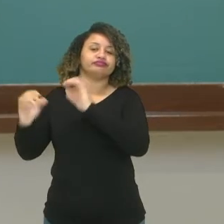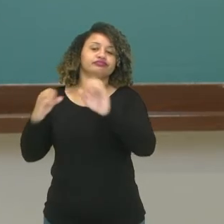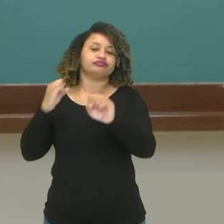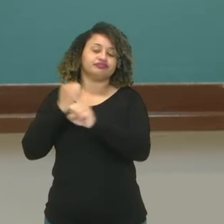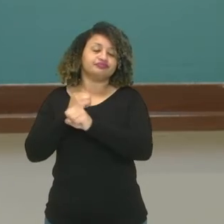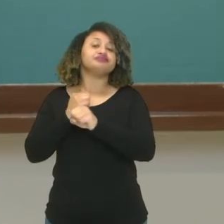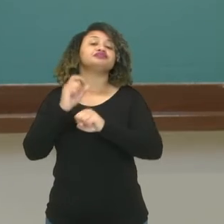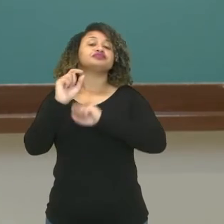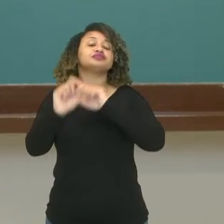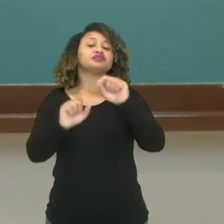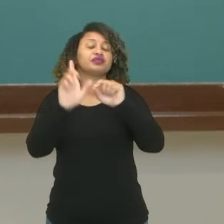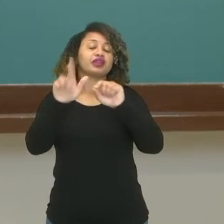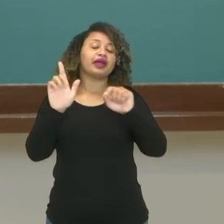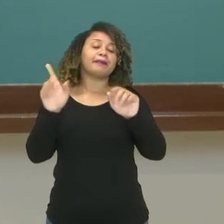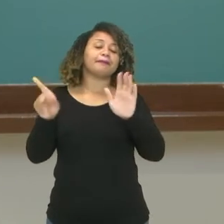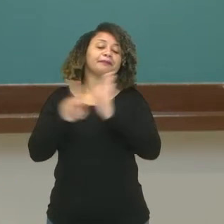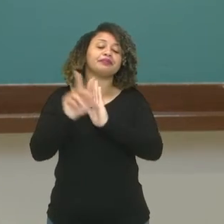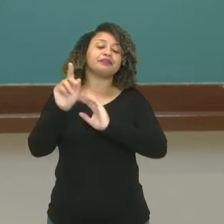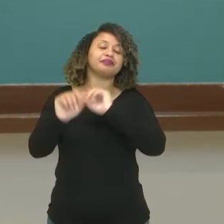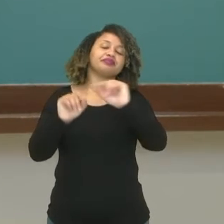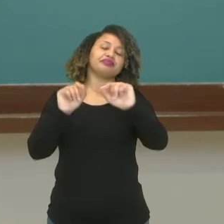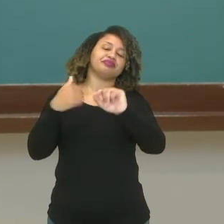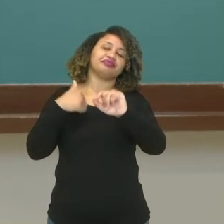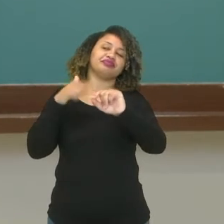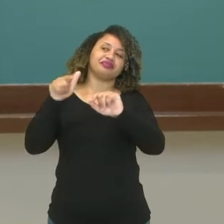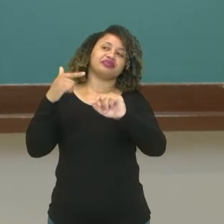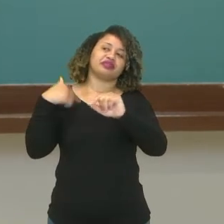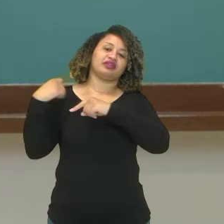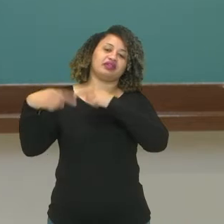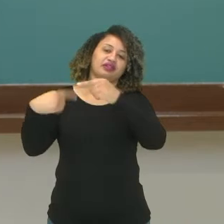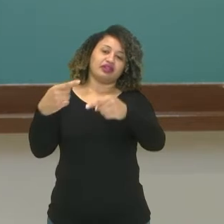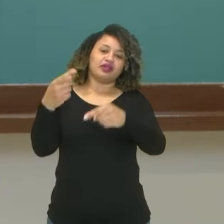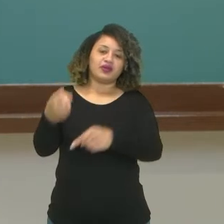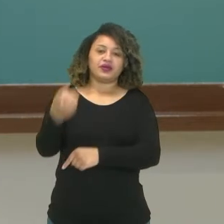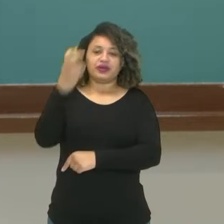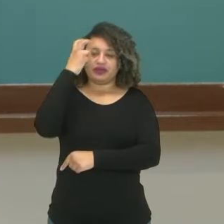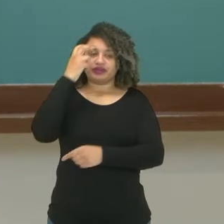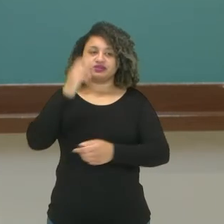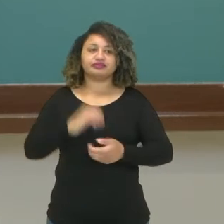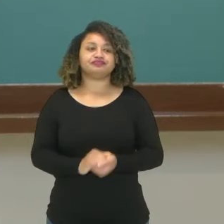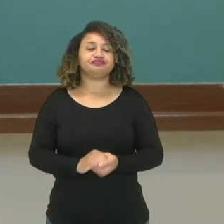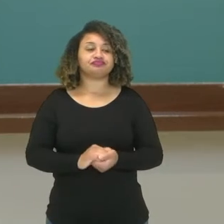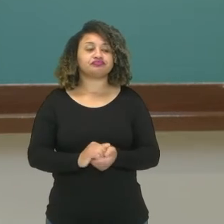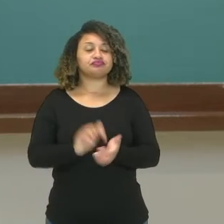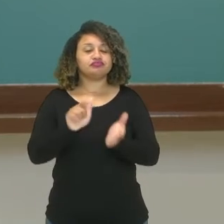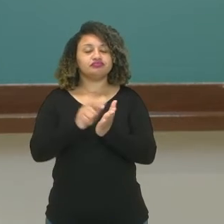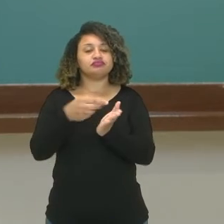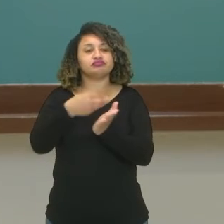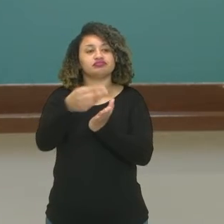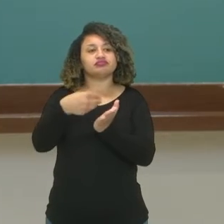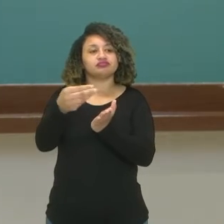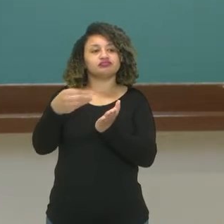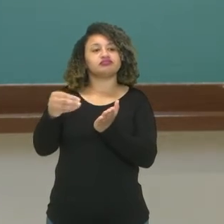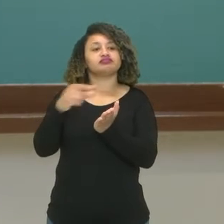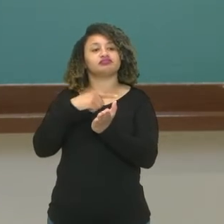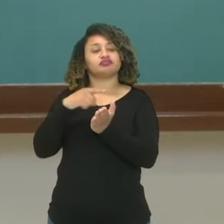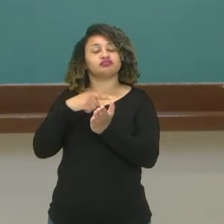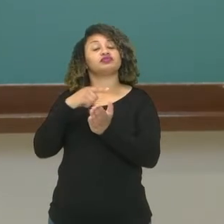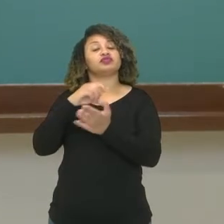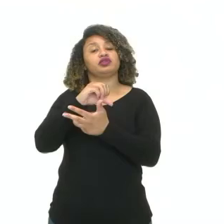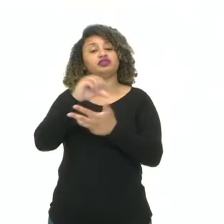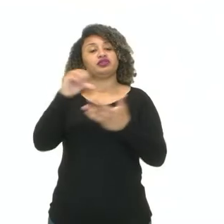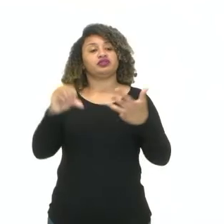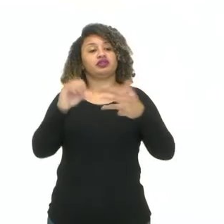ano que são justamente uma herança cultural disso. O panfleto a seguir é do Enem 2018,